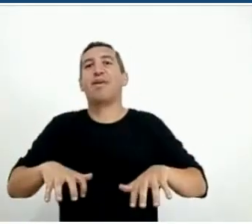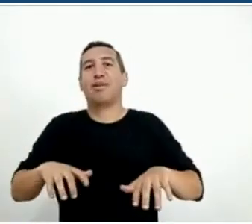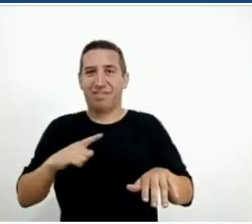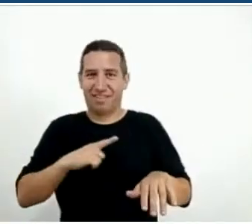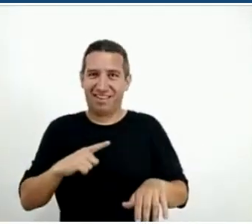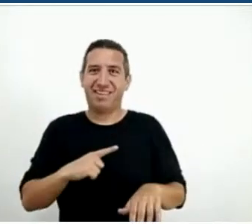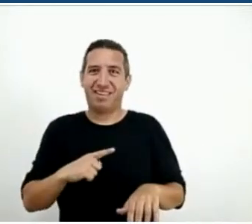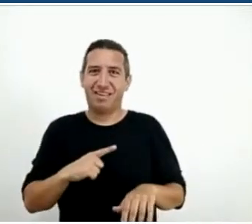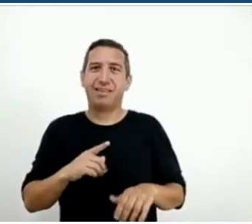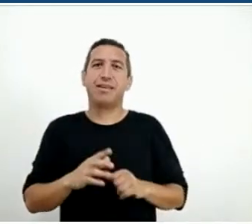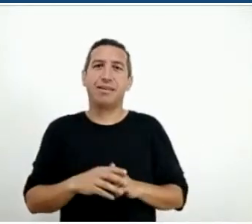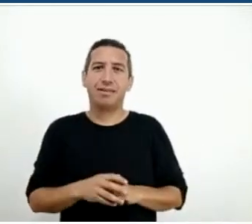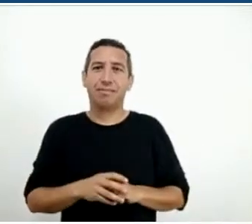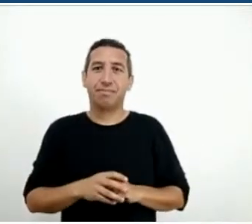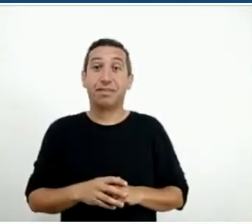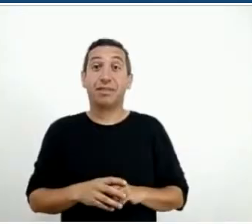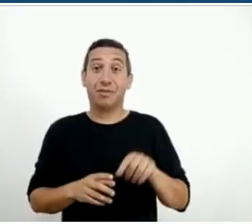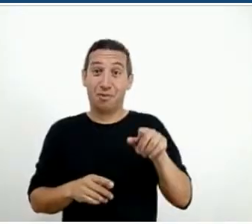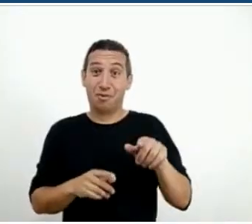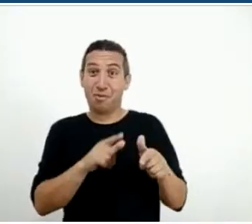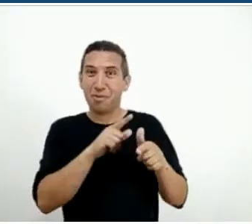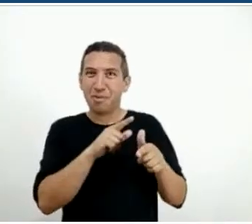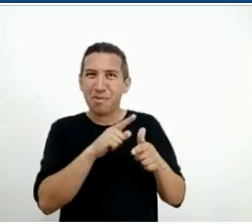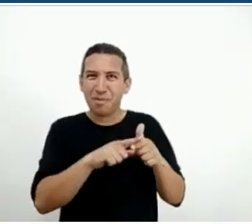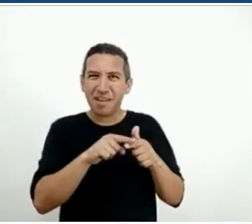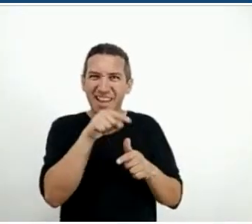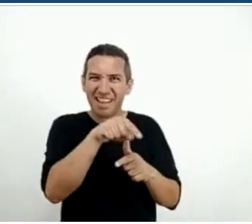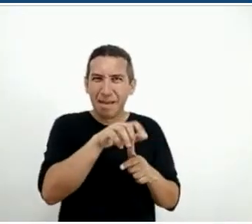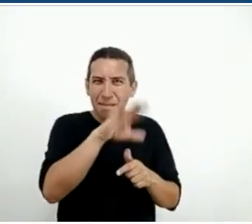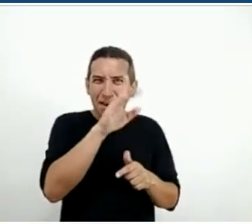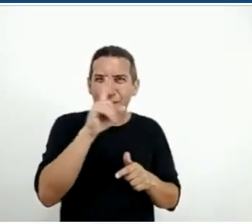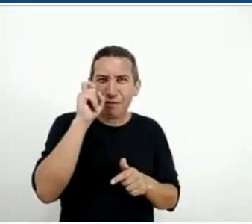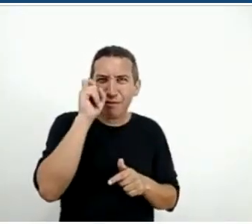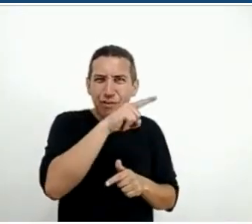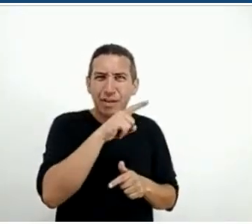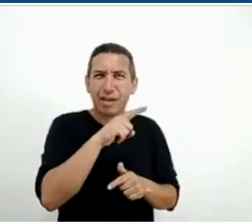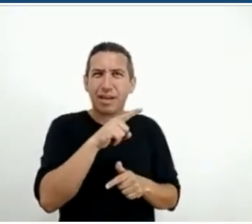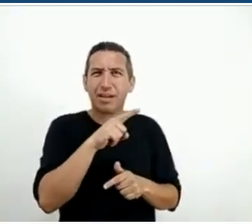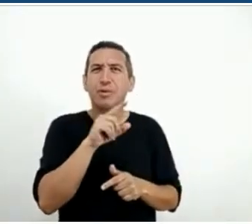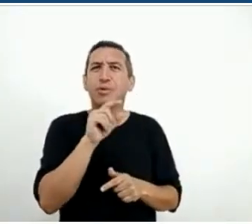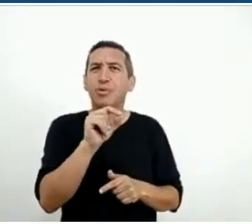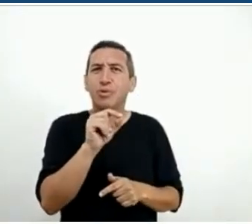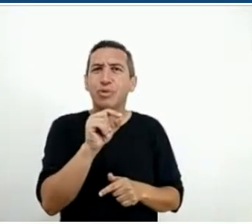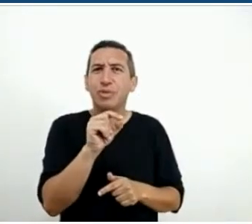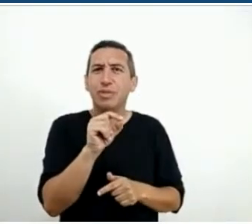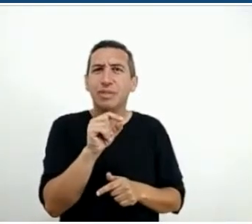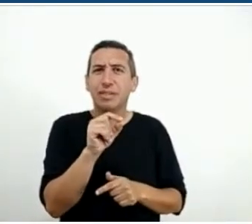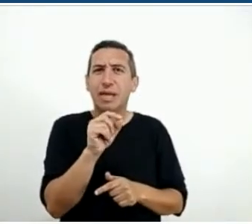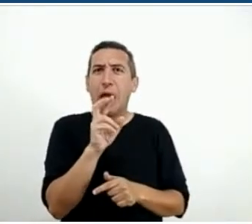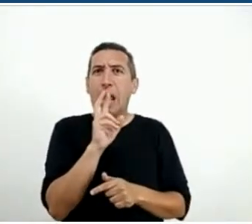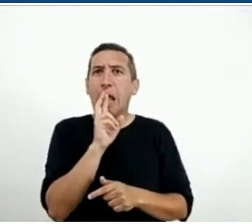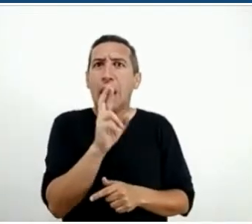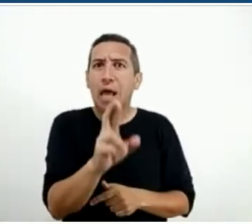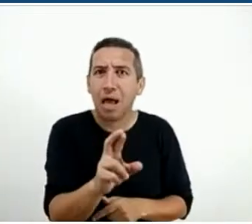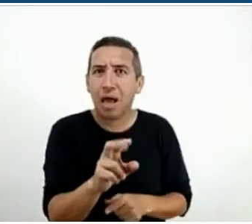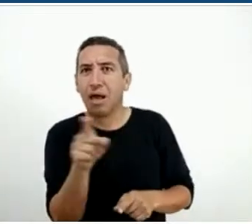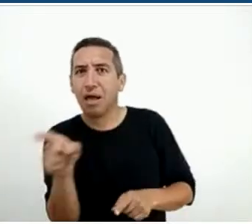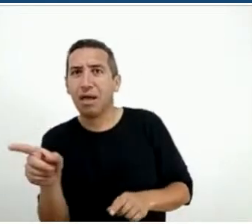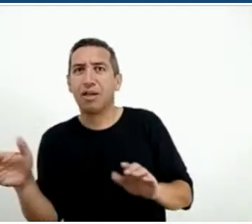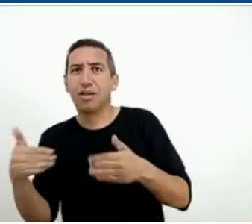do TDAH, ele tinha mais dificuldade em inibir respostas. Pelo problema do TEA, mais